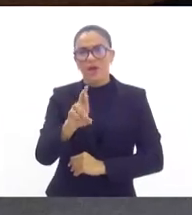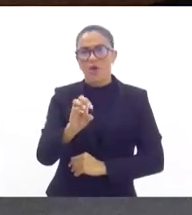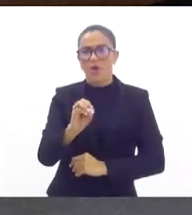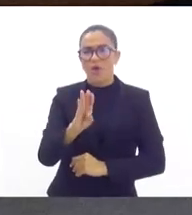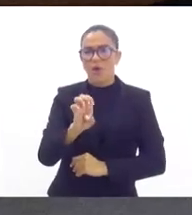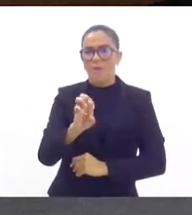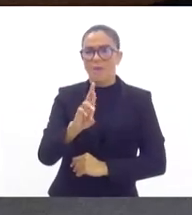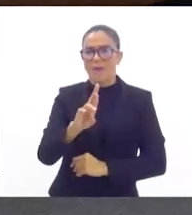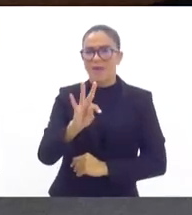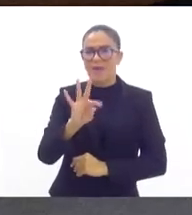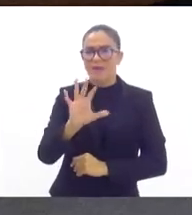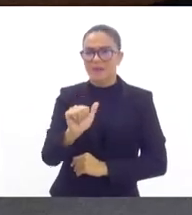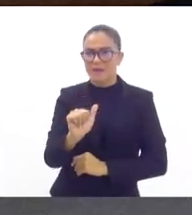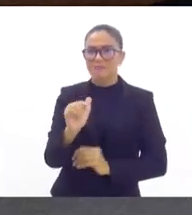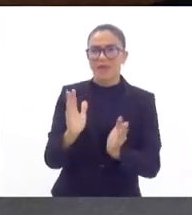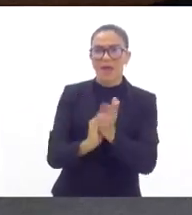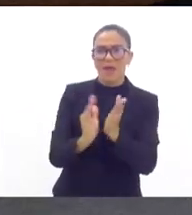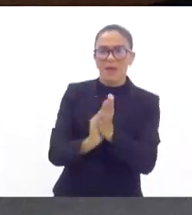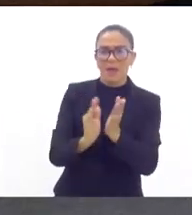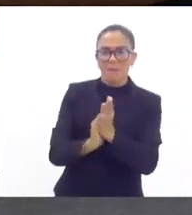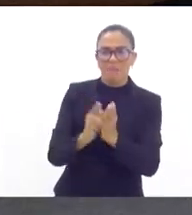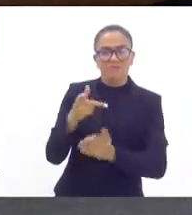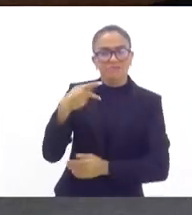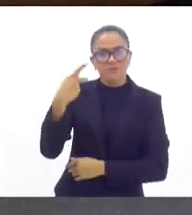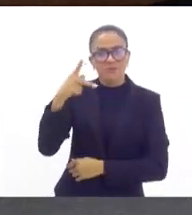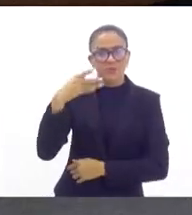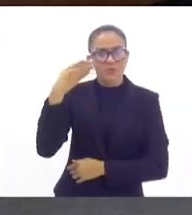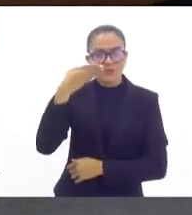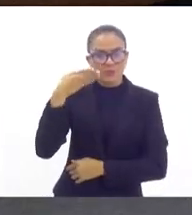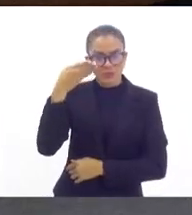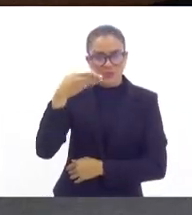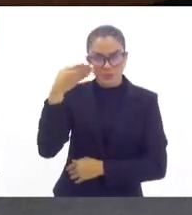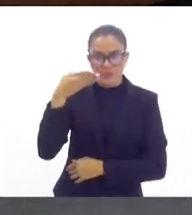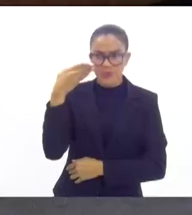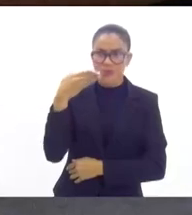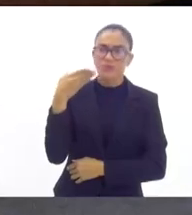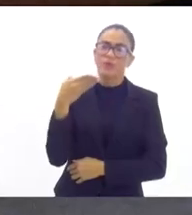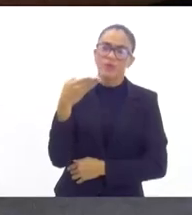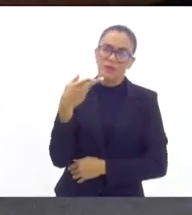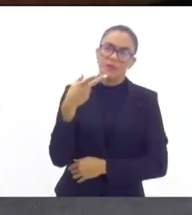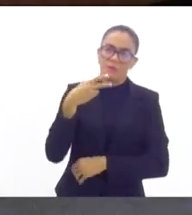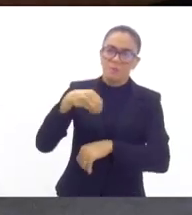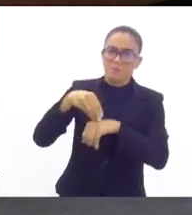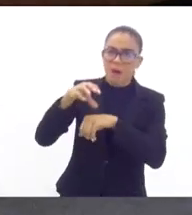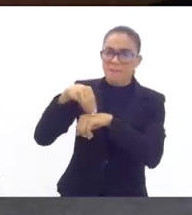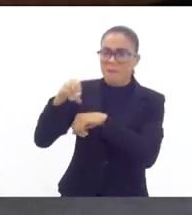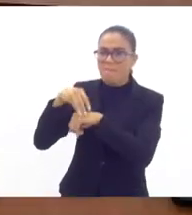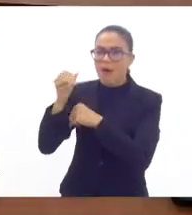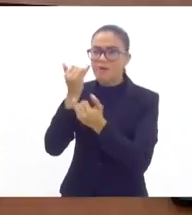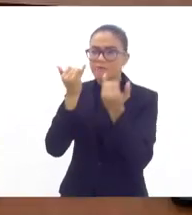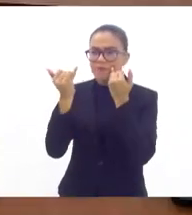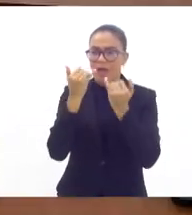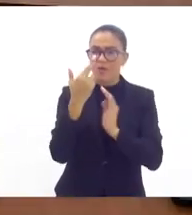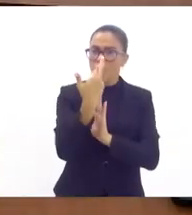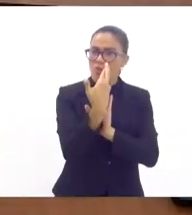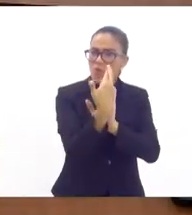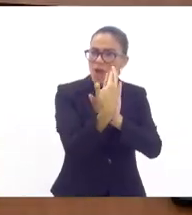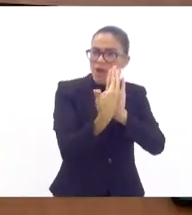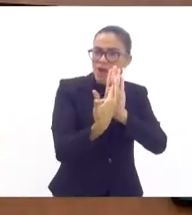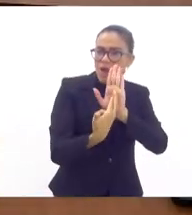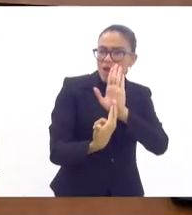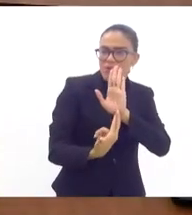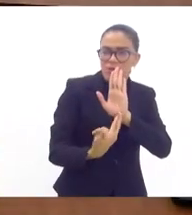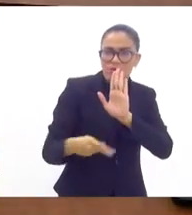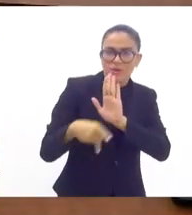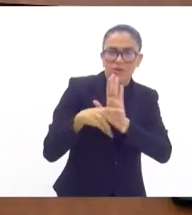a quem aplaudirmos pela sua fala e fica a informação que vamos ter um relatório né